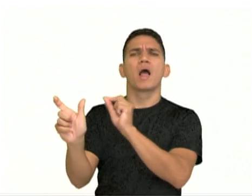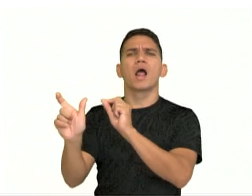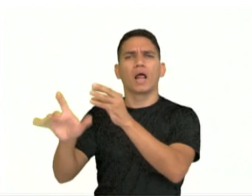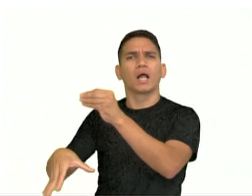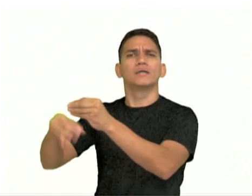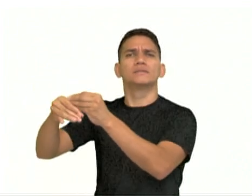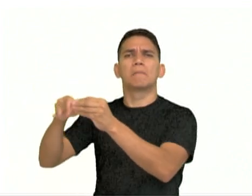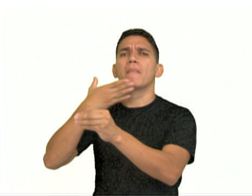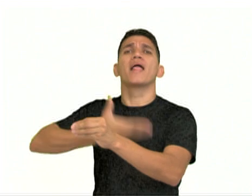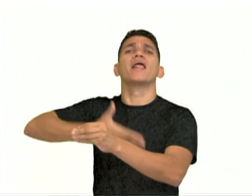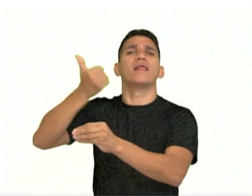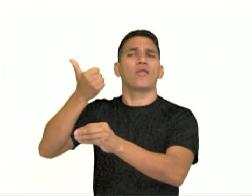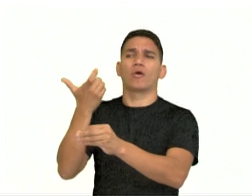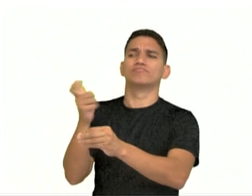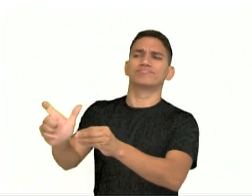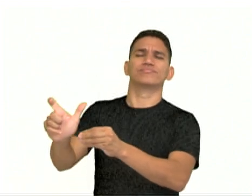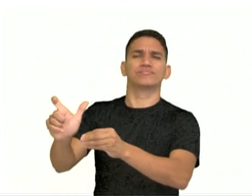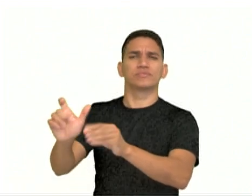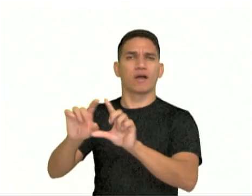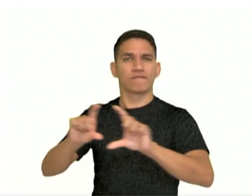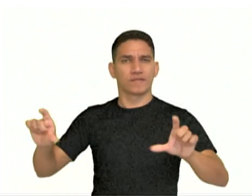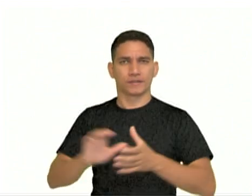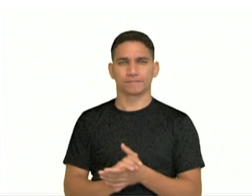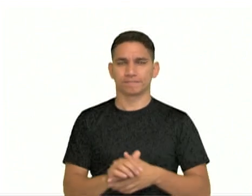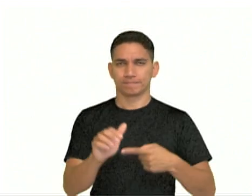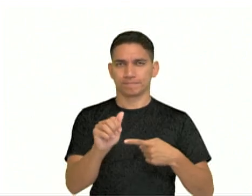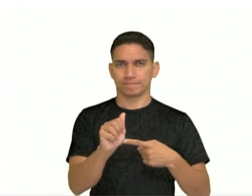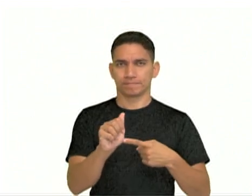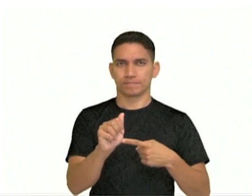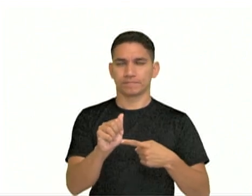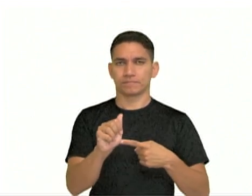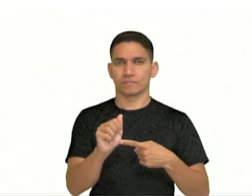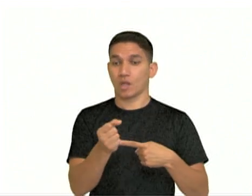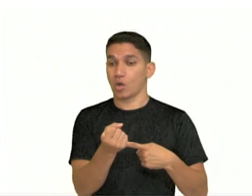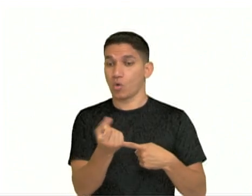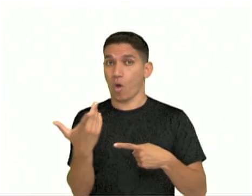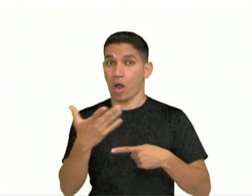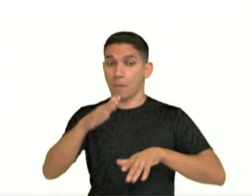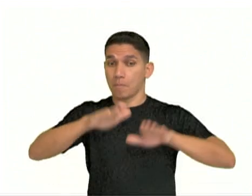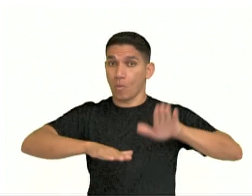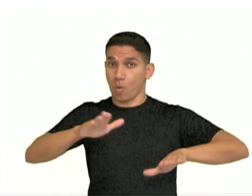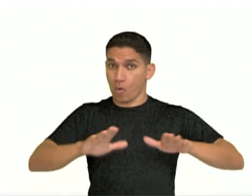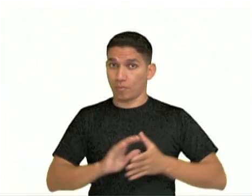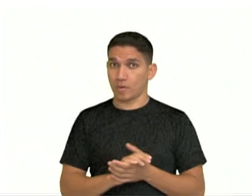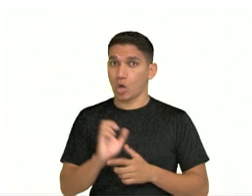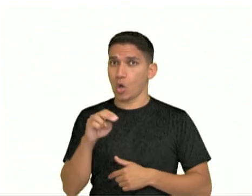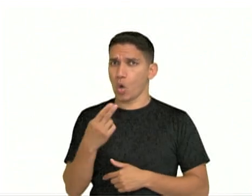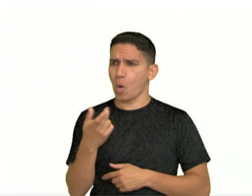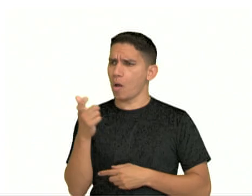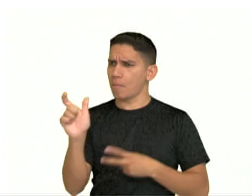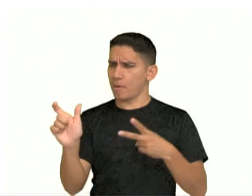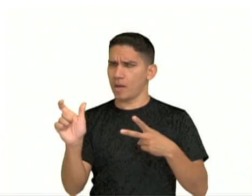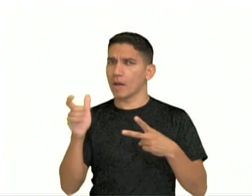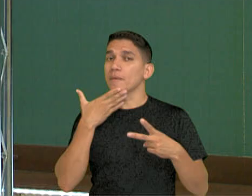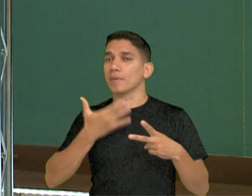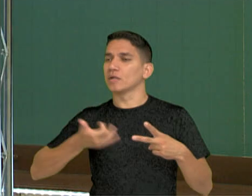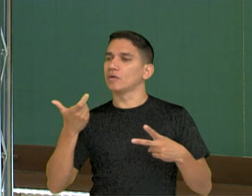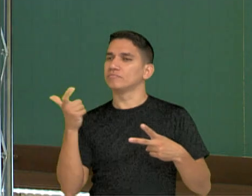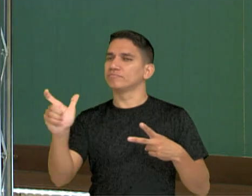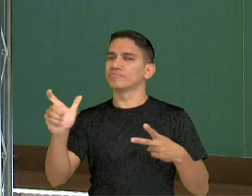completar melhor essa frase? Alternativa A é a quantidade de movimento? Ou a palavra que irá completar